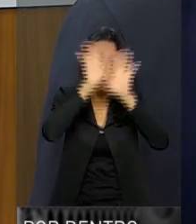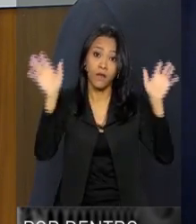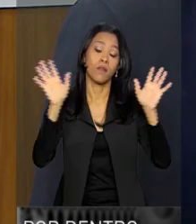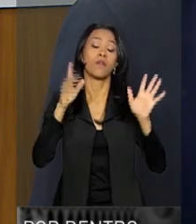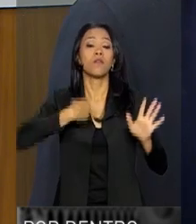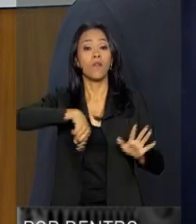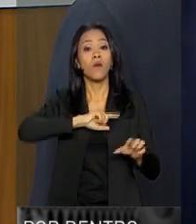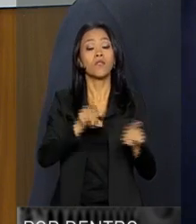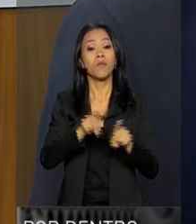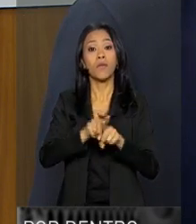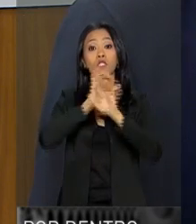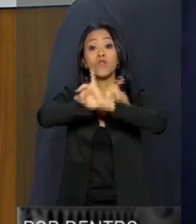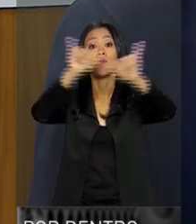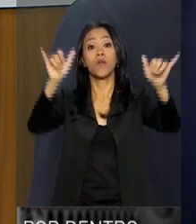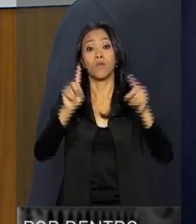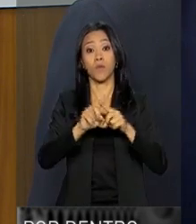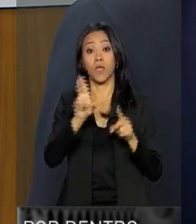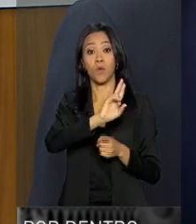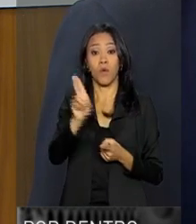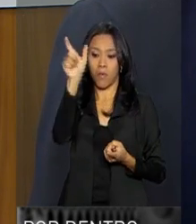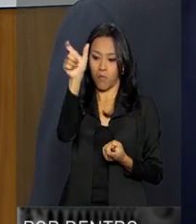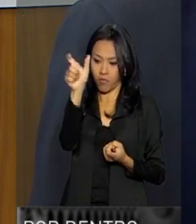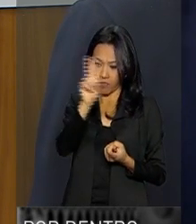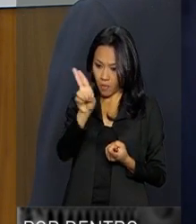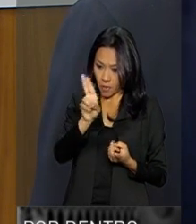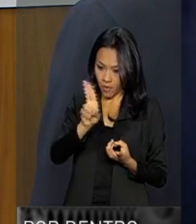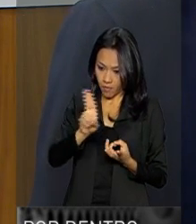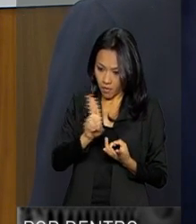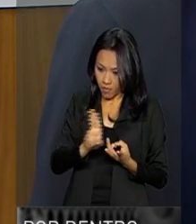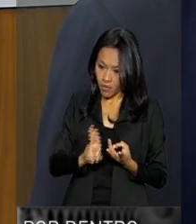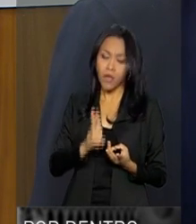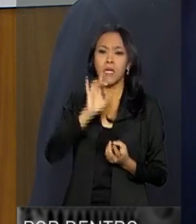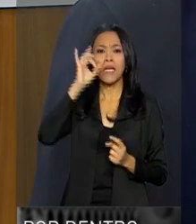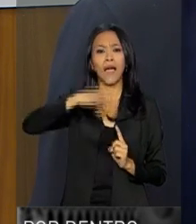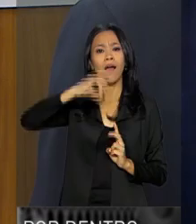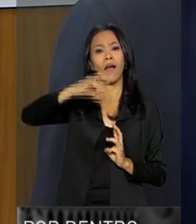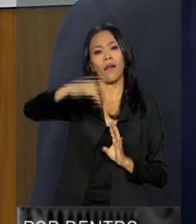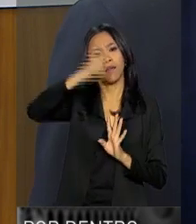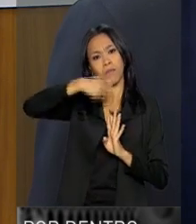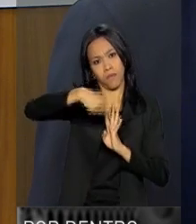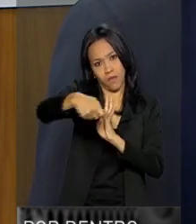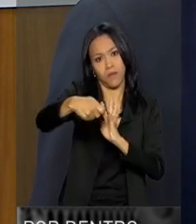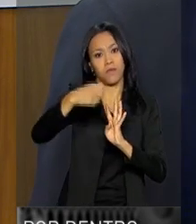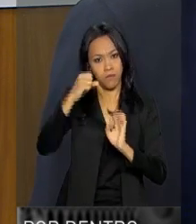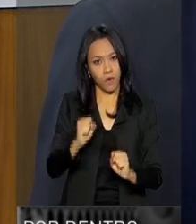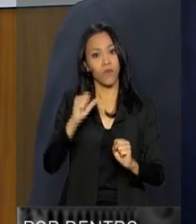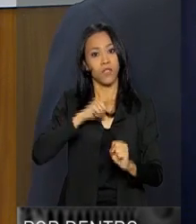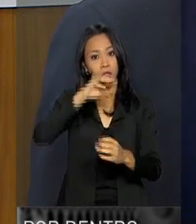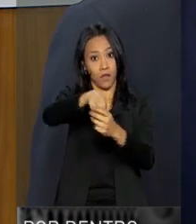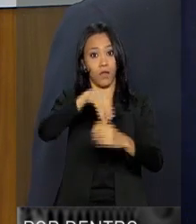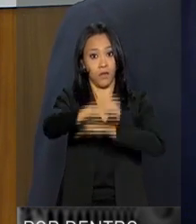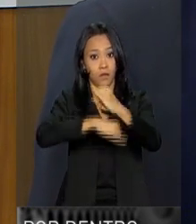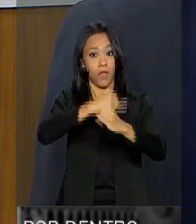nós divulgamos também o painel de pessoal onde hoje você pode ter todo mês atualizado mensalmente qualquer cidadão